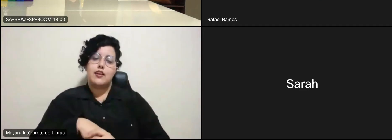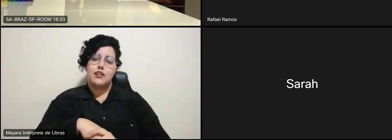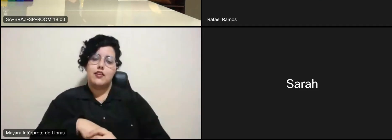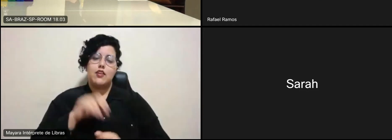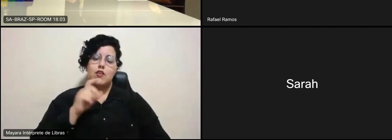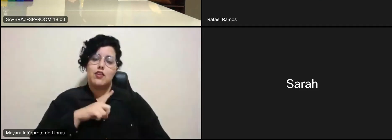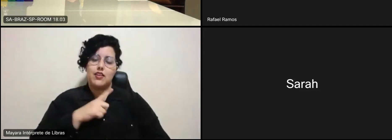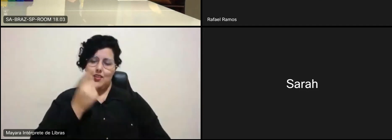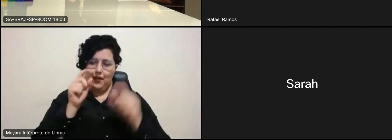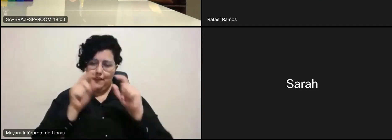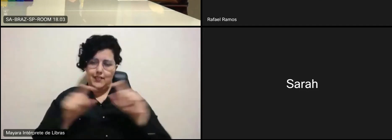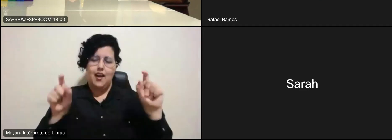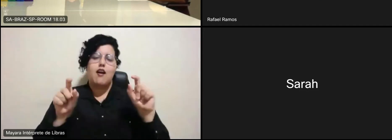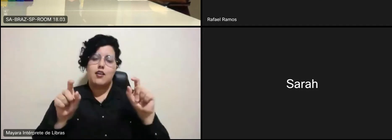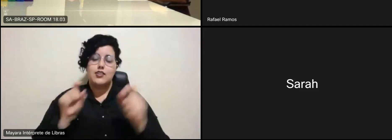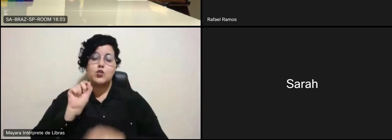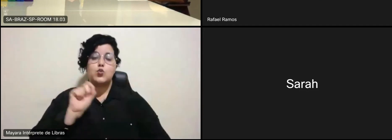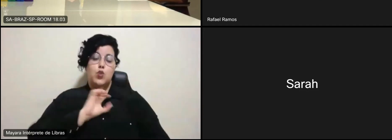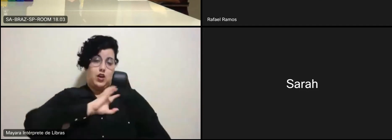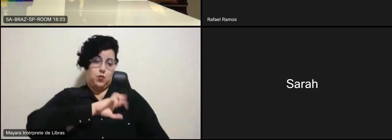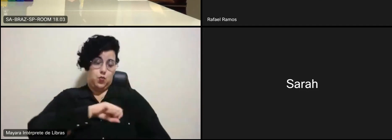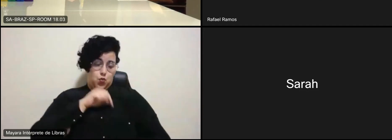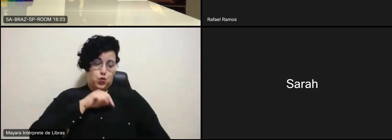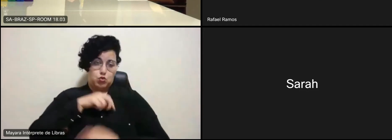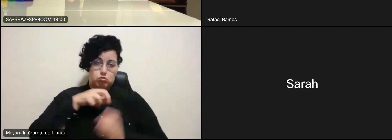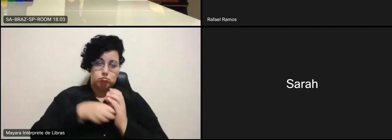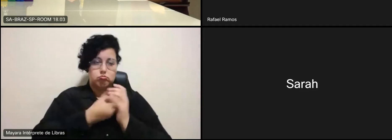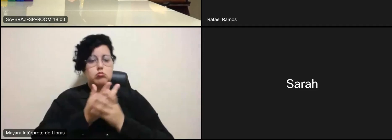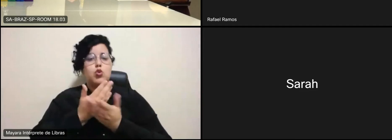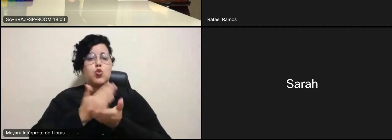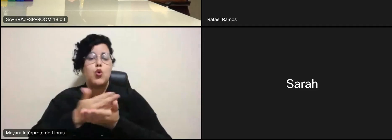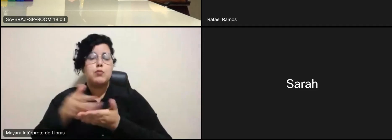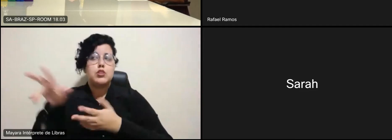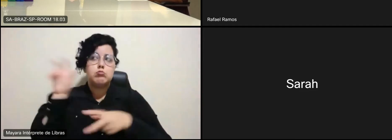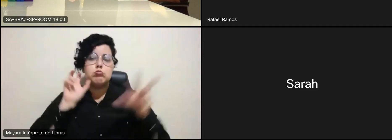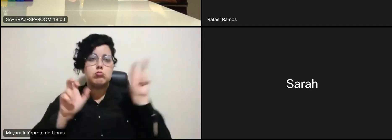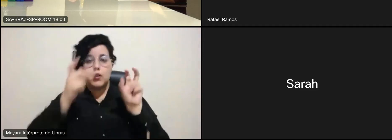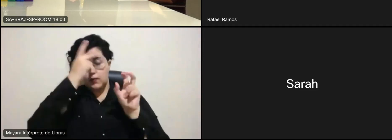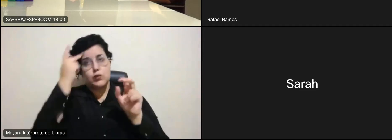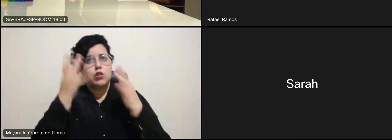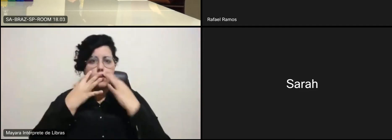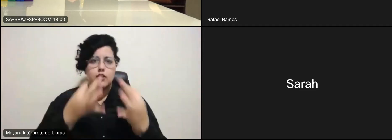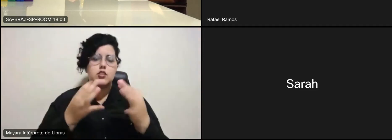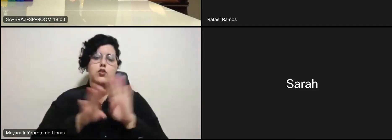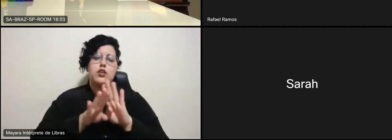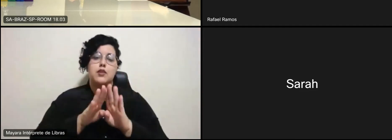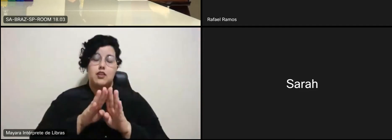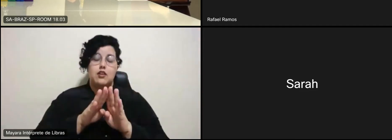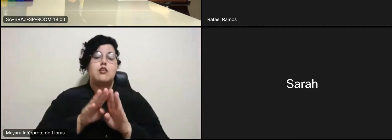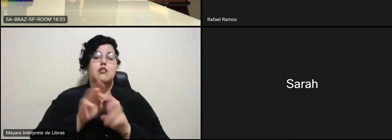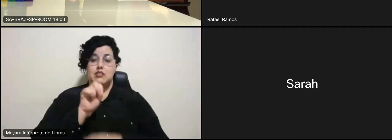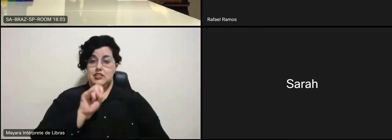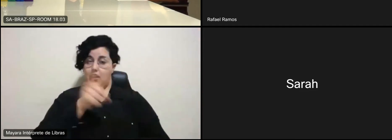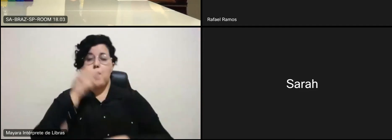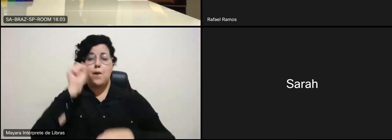Alves falando que o amor, ele nasce na escuta quando a gente escuta o outro e ele morre quando a gente deixa de